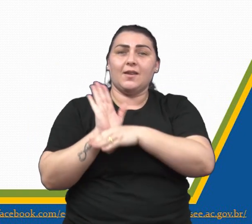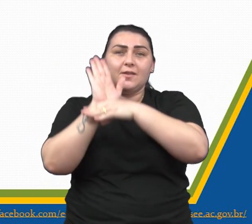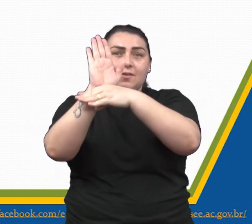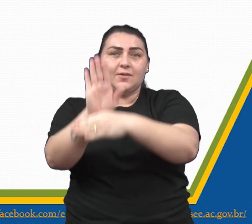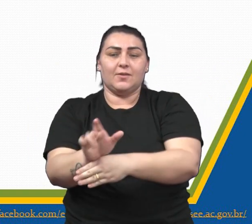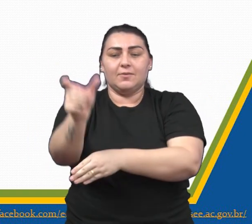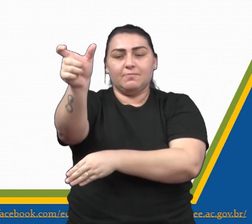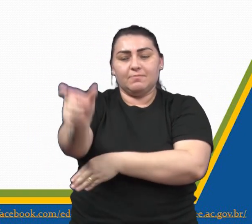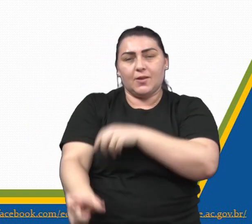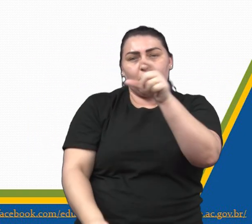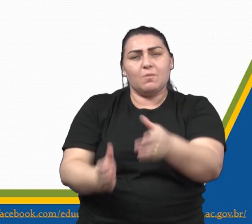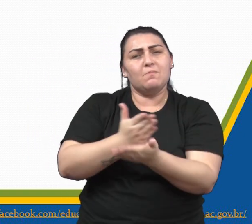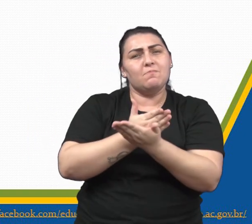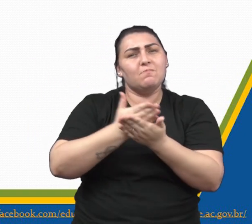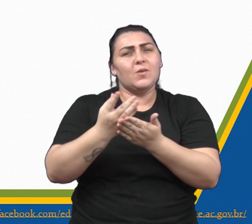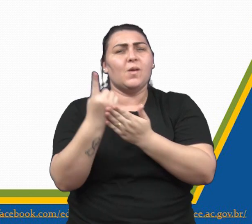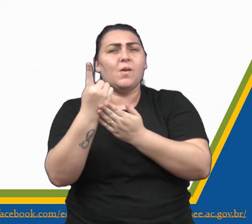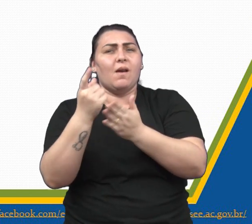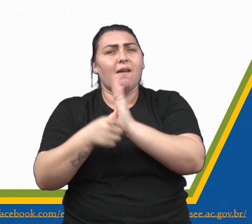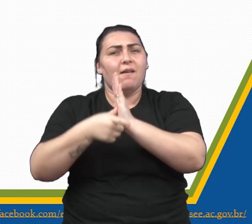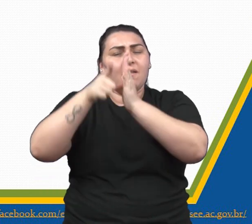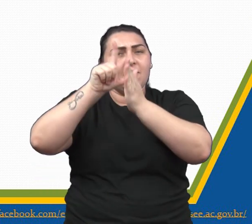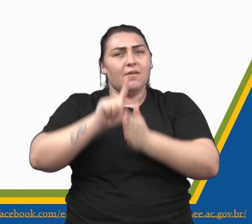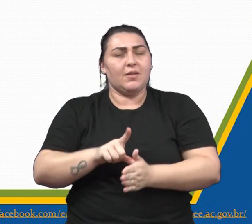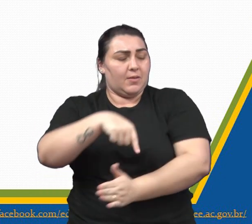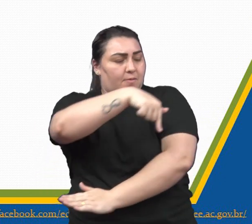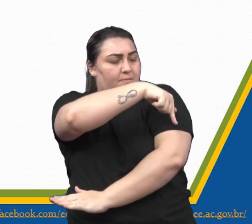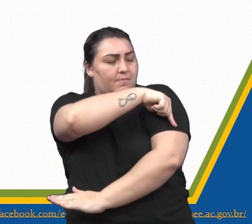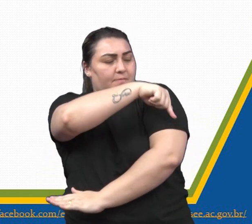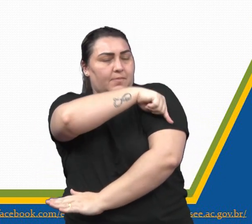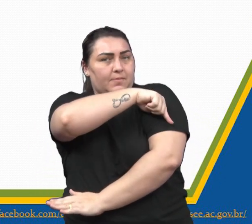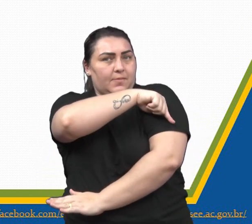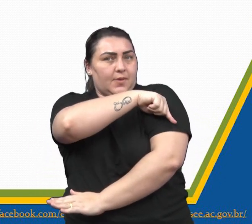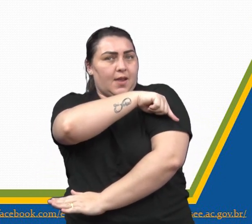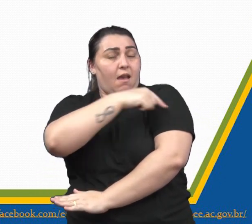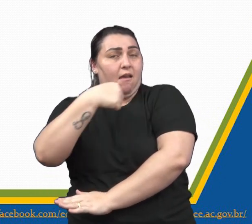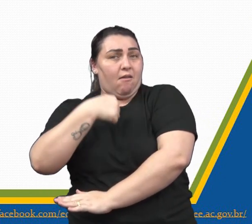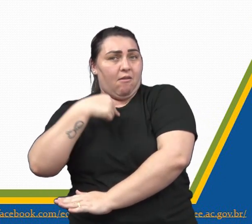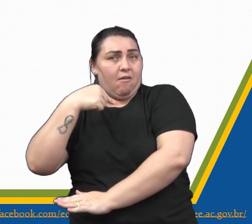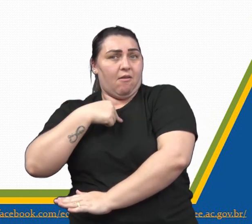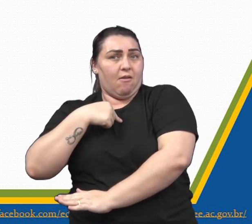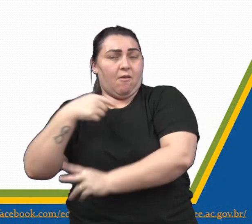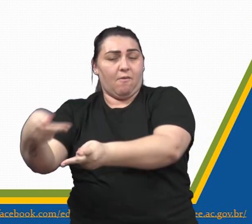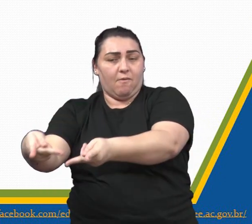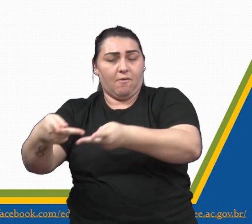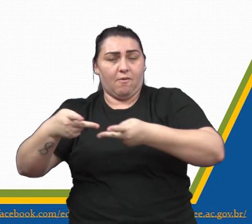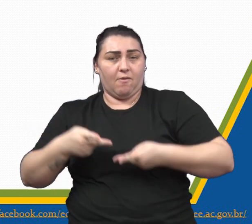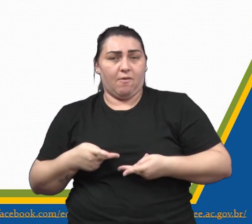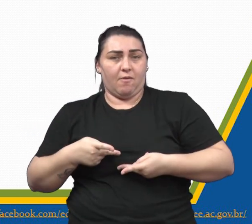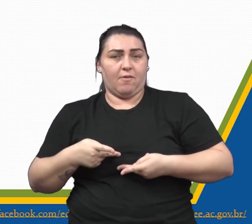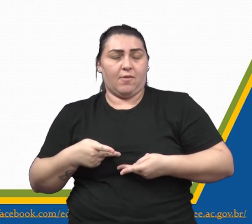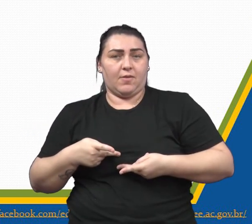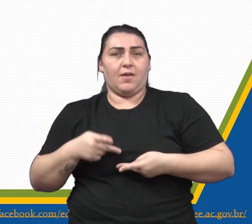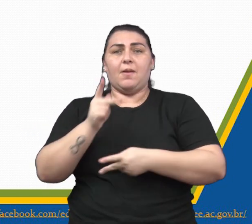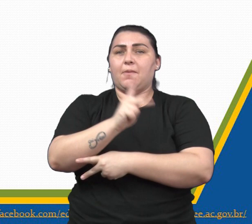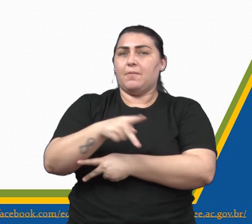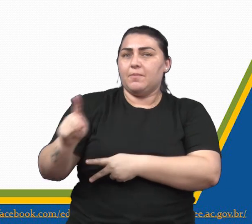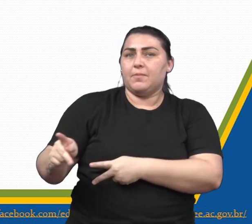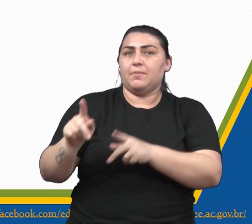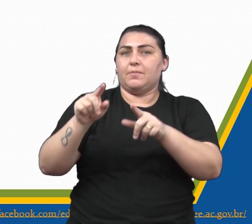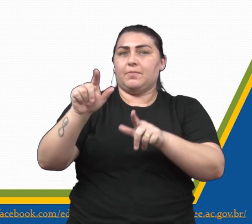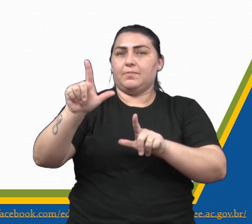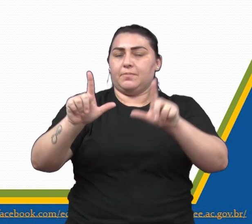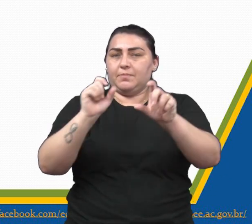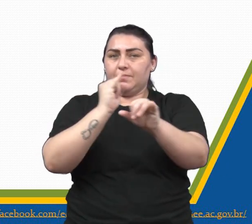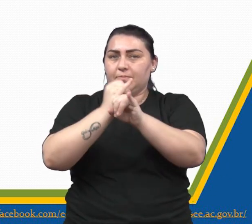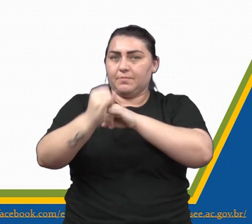os outros começou um ano antes, na 7ª série, quando eu fui convidado a ser monitor. Como sempre fui